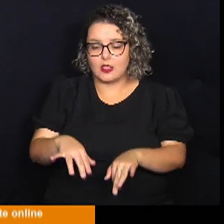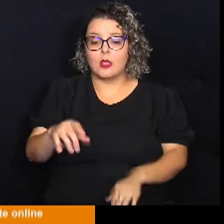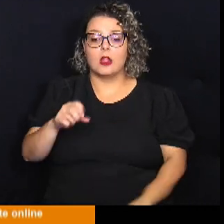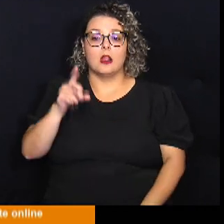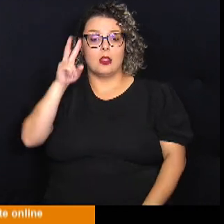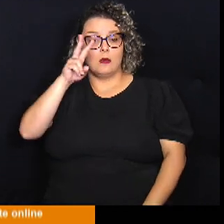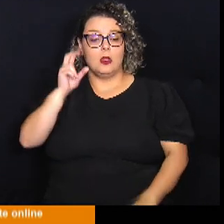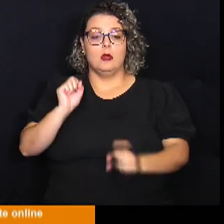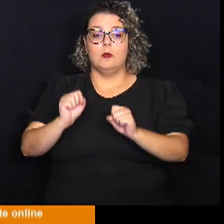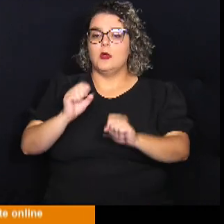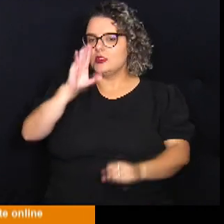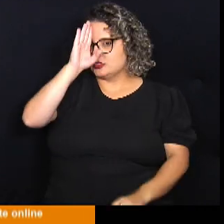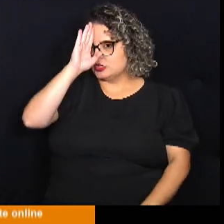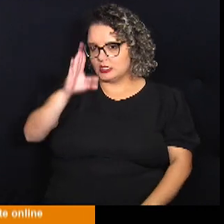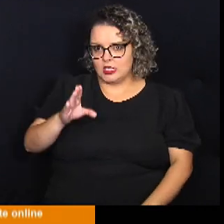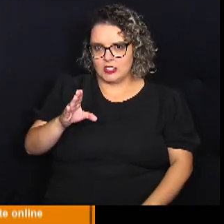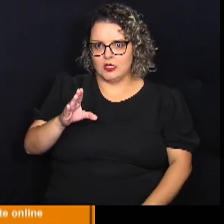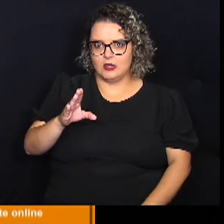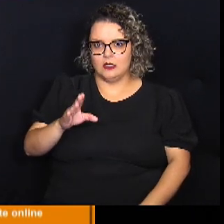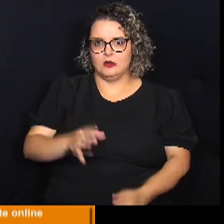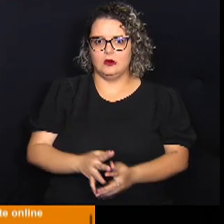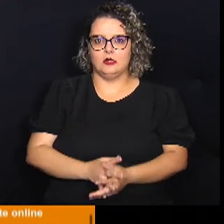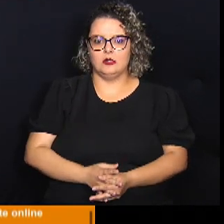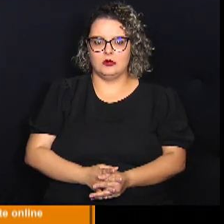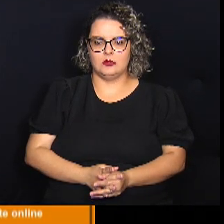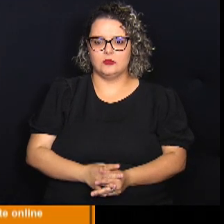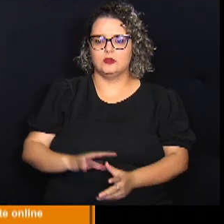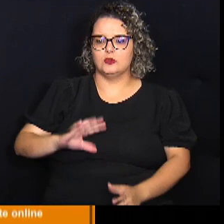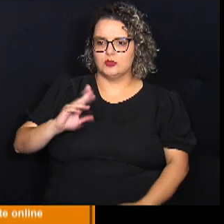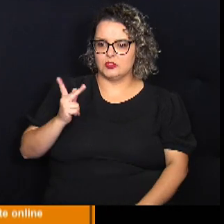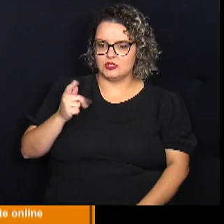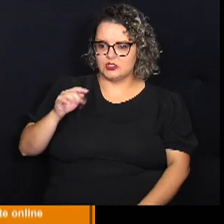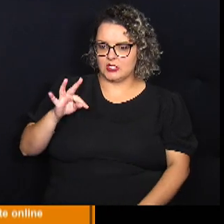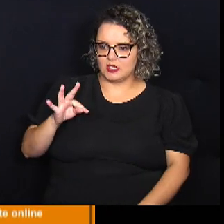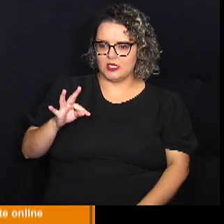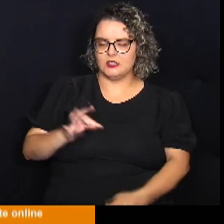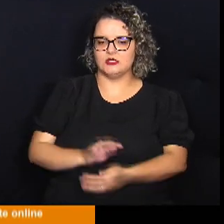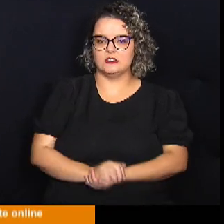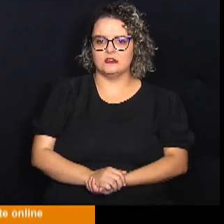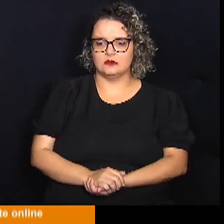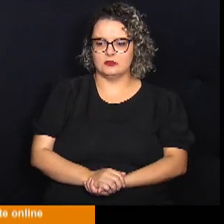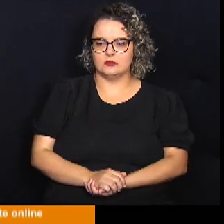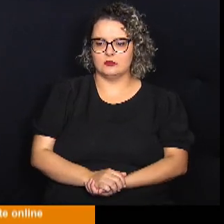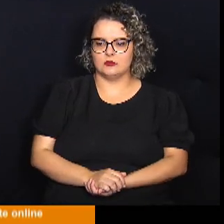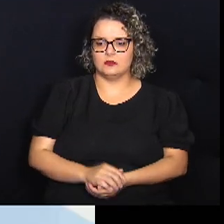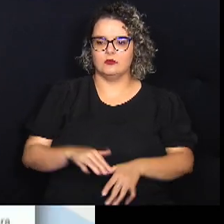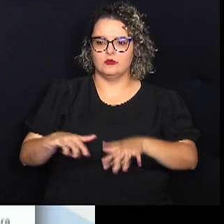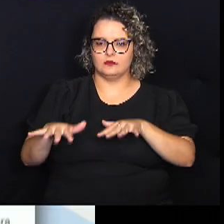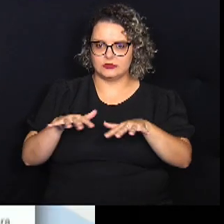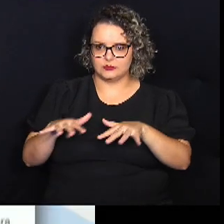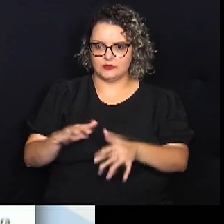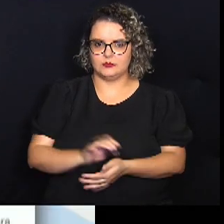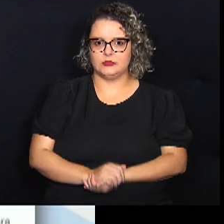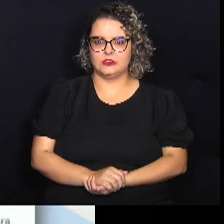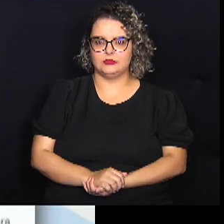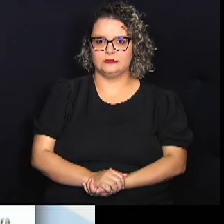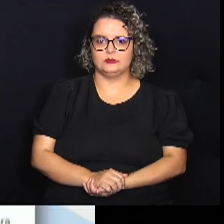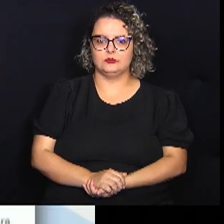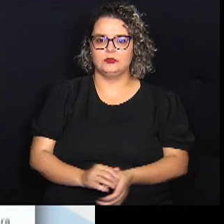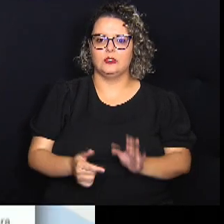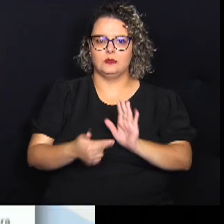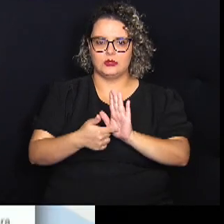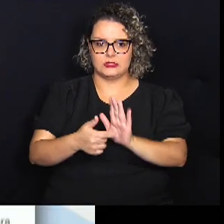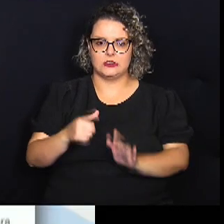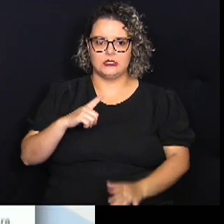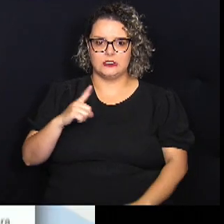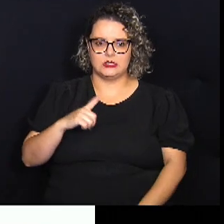pode direto no chat que fica aqui, olha. Eu vou fazer até esse movimento aqui para mostrar que tem como